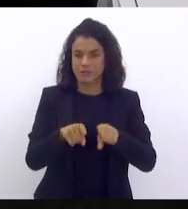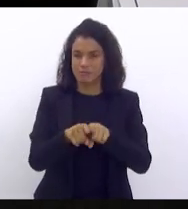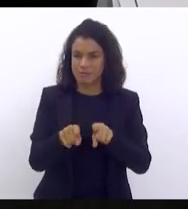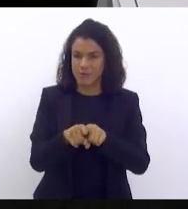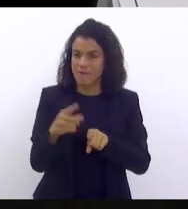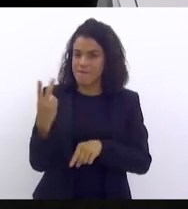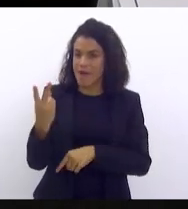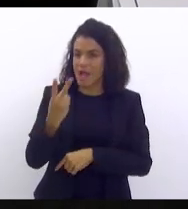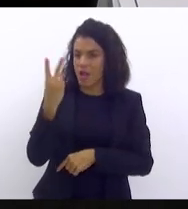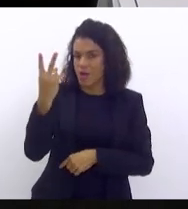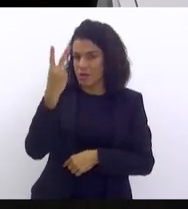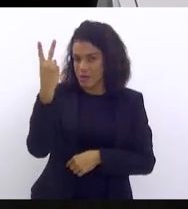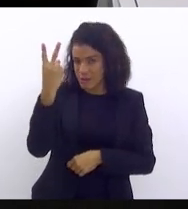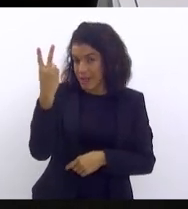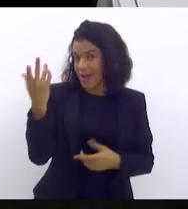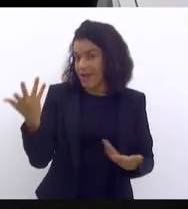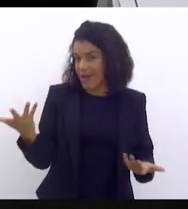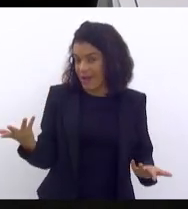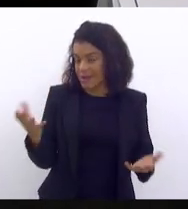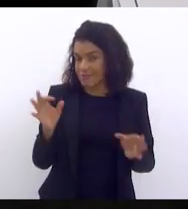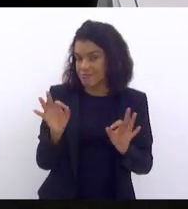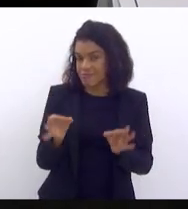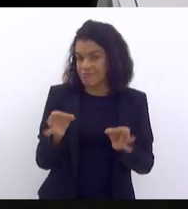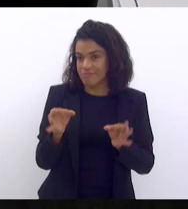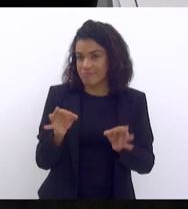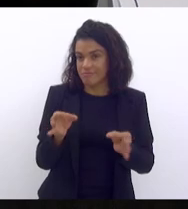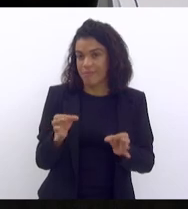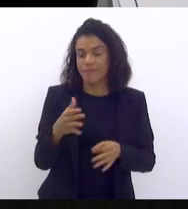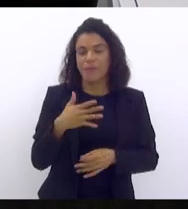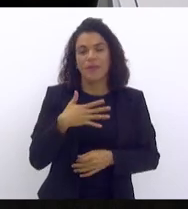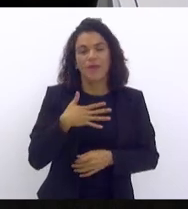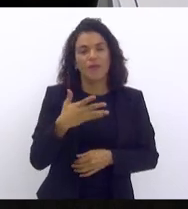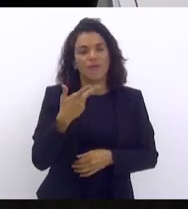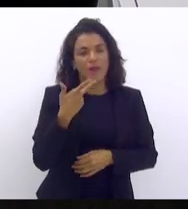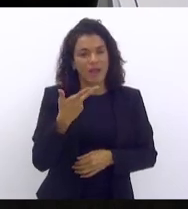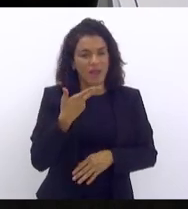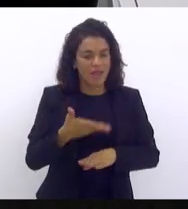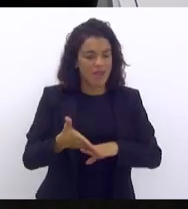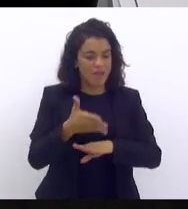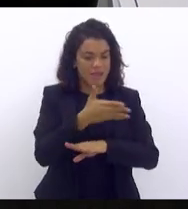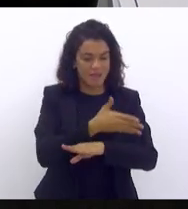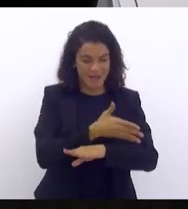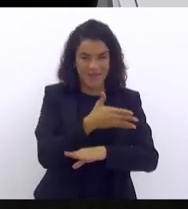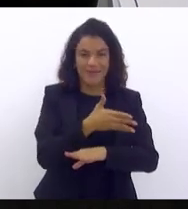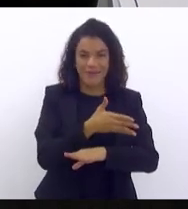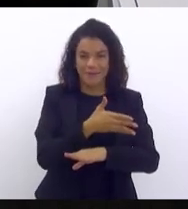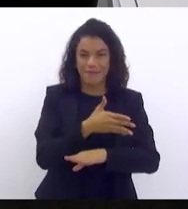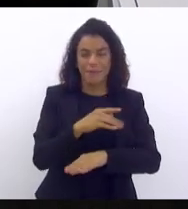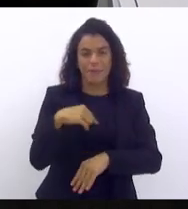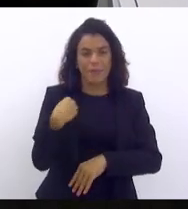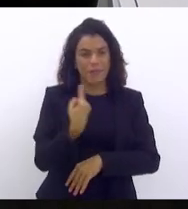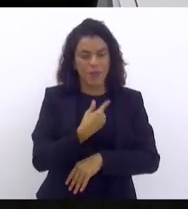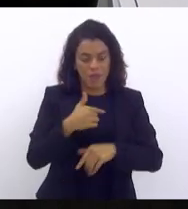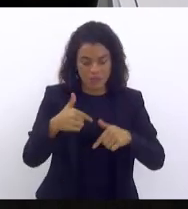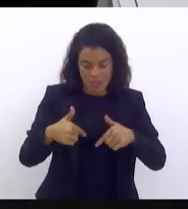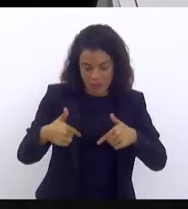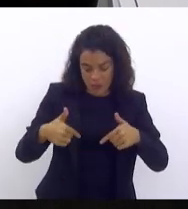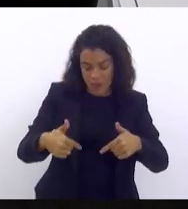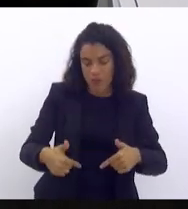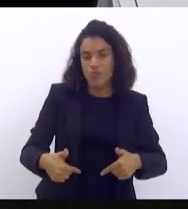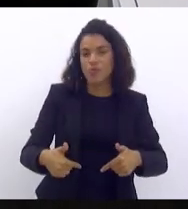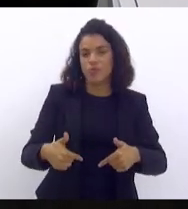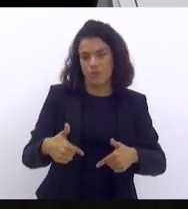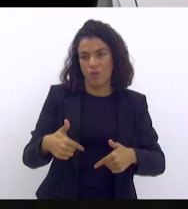sermos valorizados. Né? Como eu falei na minha fala anterior, nós atuamos em muitas frentes,